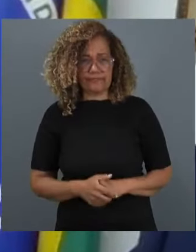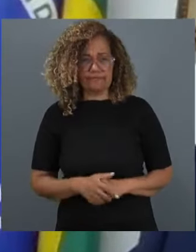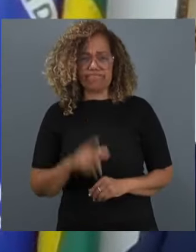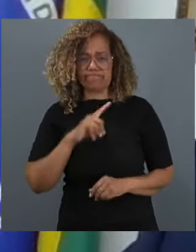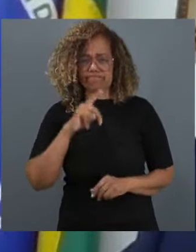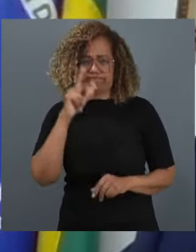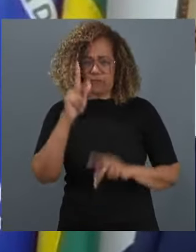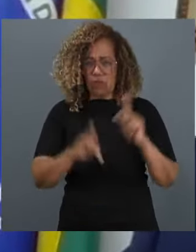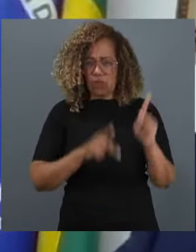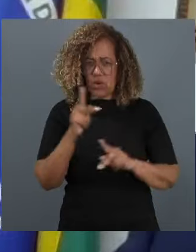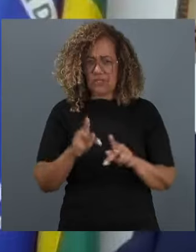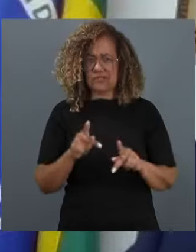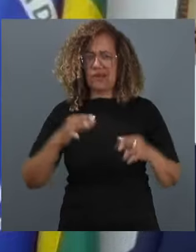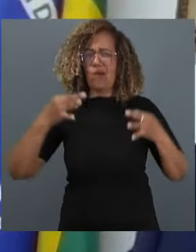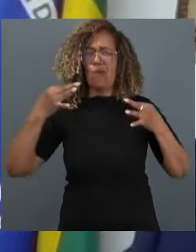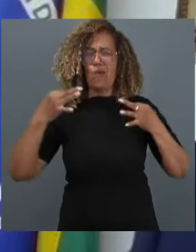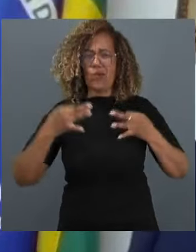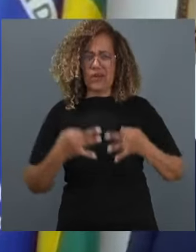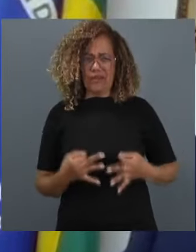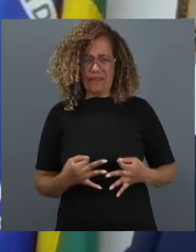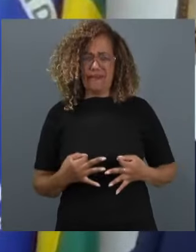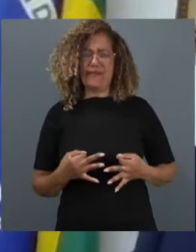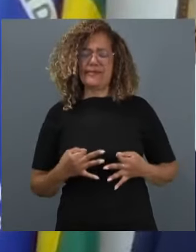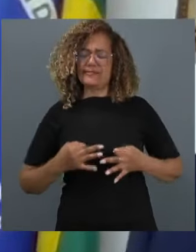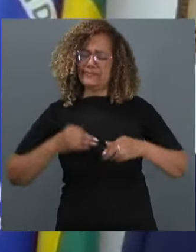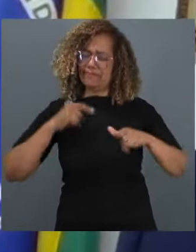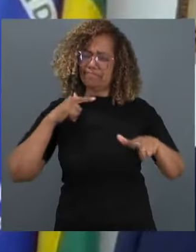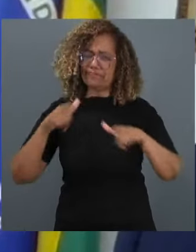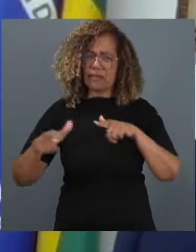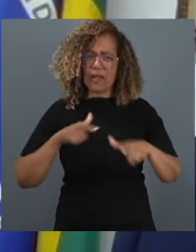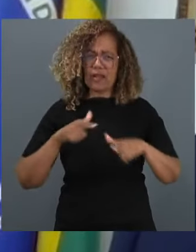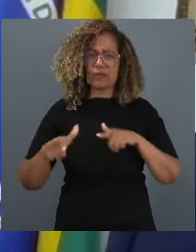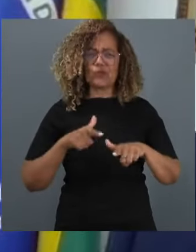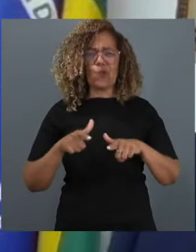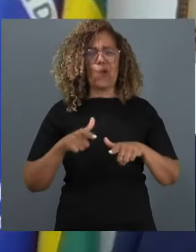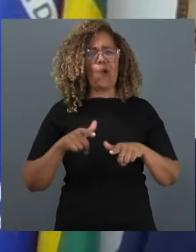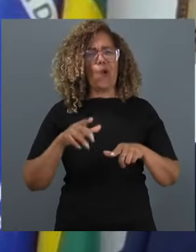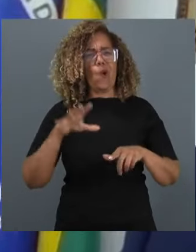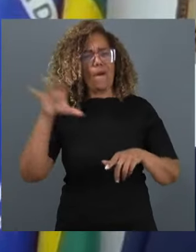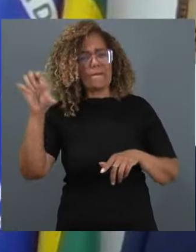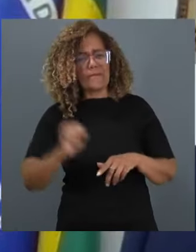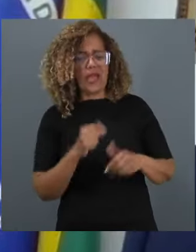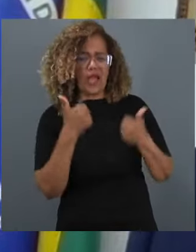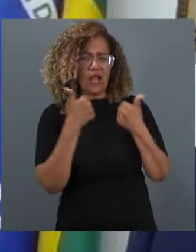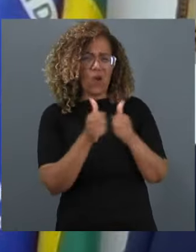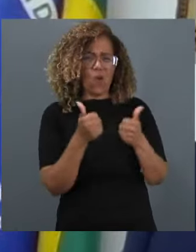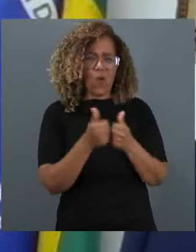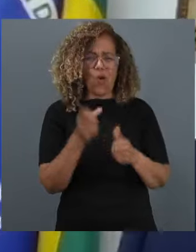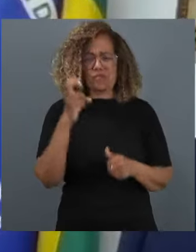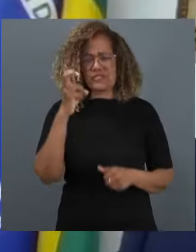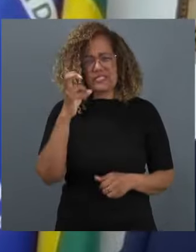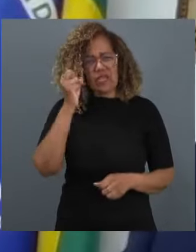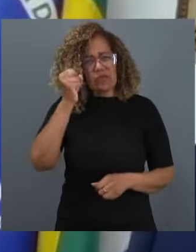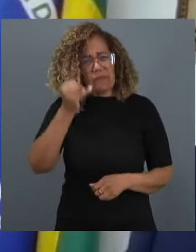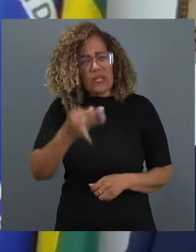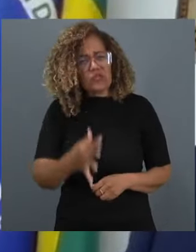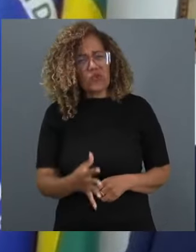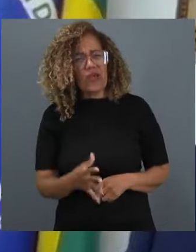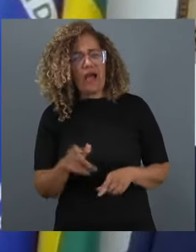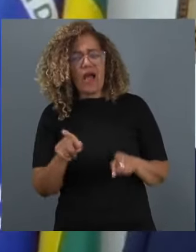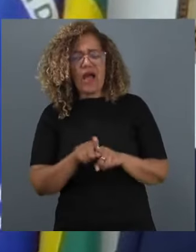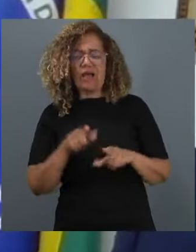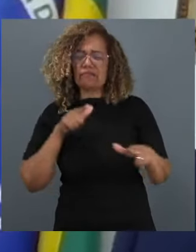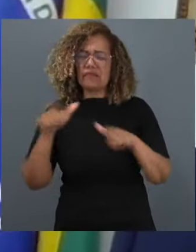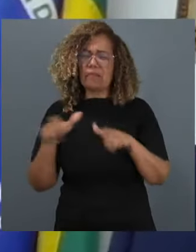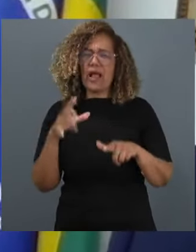honesta, gente íntegra, gente trabalhadora que pega condução 5 horas da manhã para levar o pão de cada